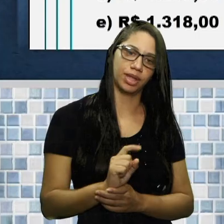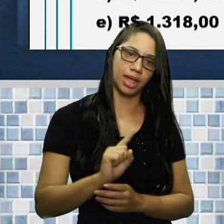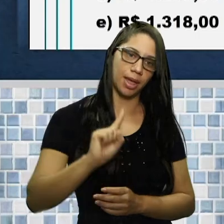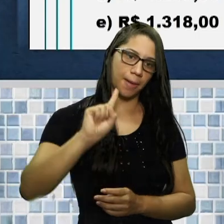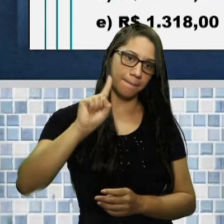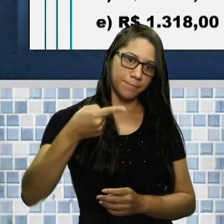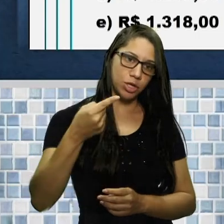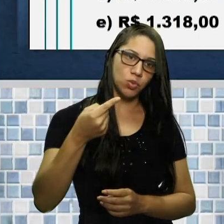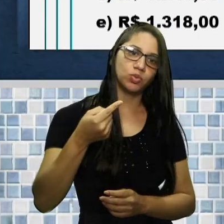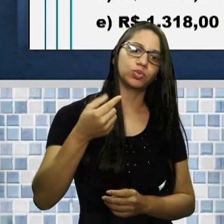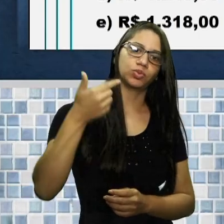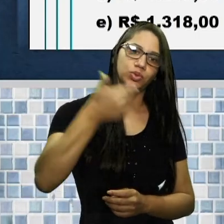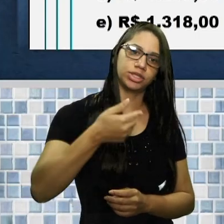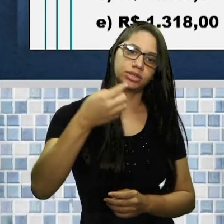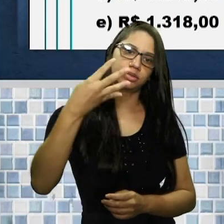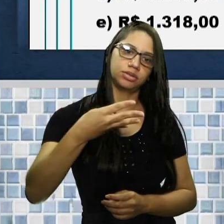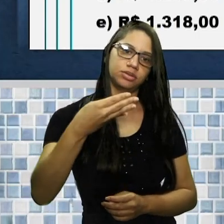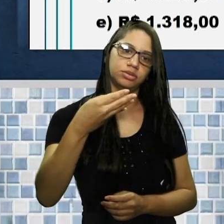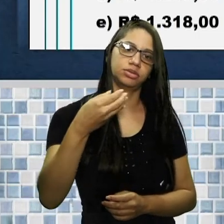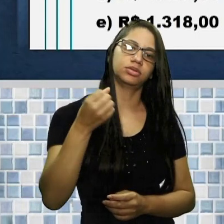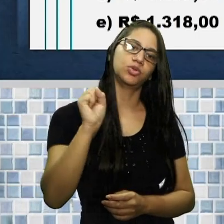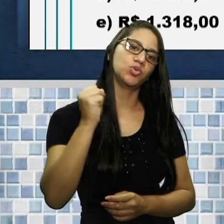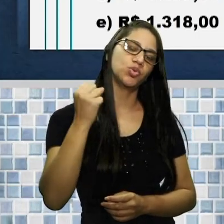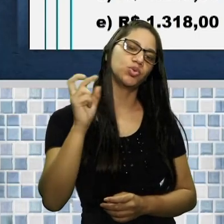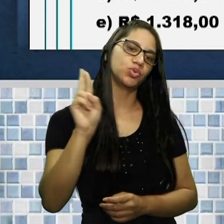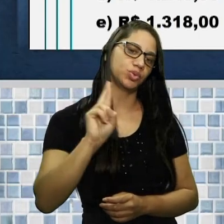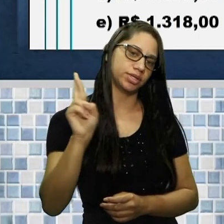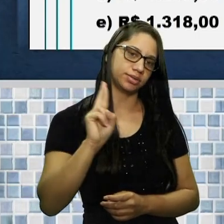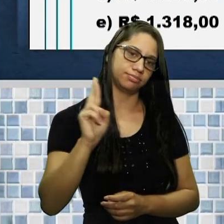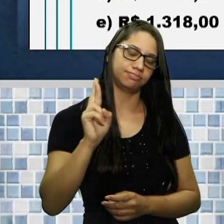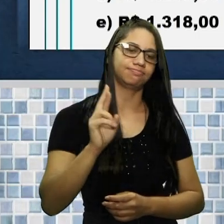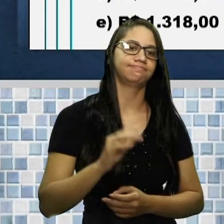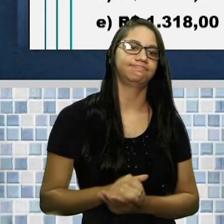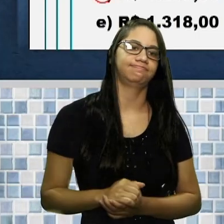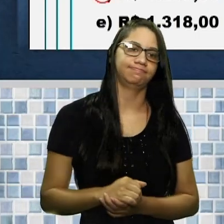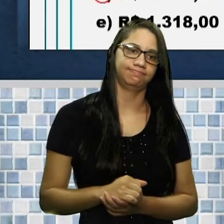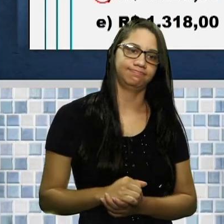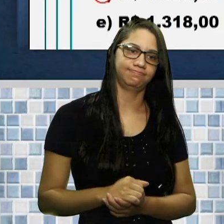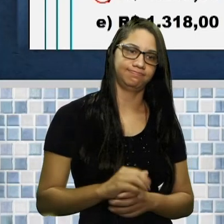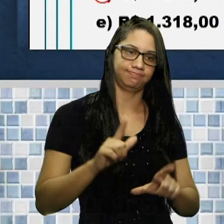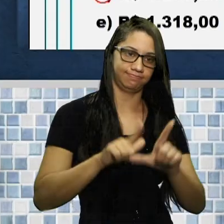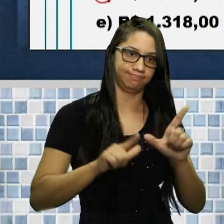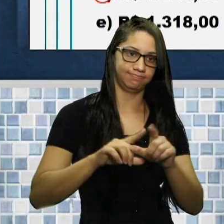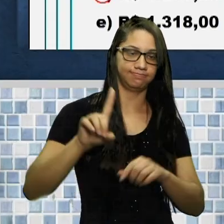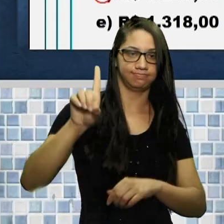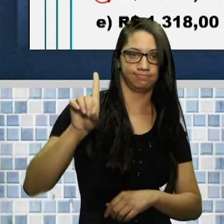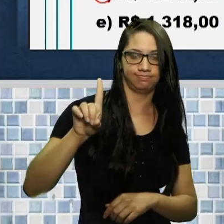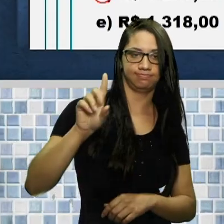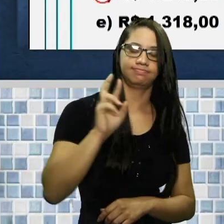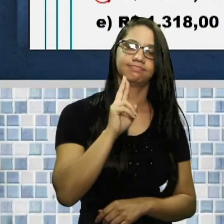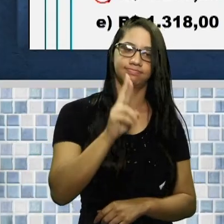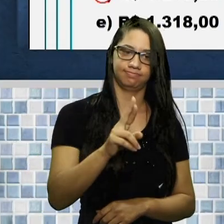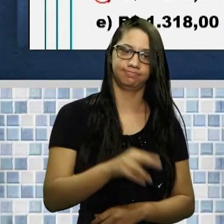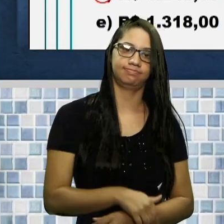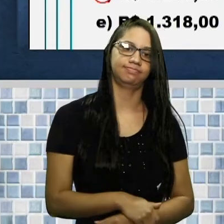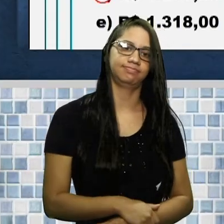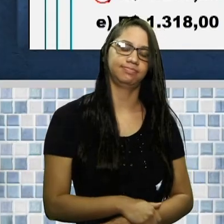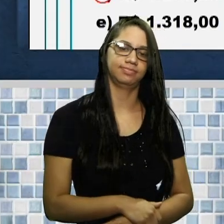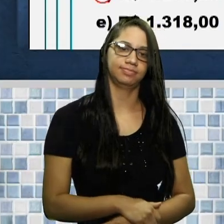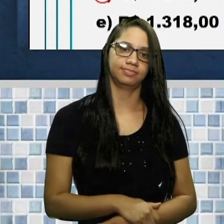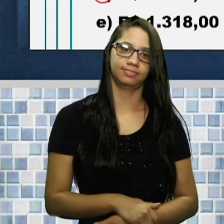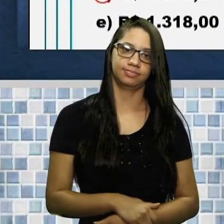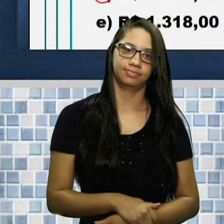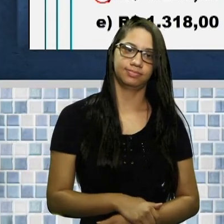da mercadoria, que foi de R$ 1.248. Logo ali, nós temos a letra D como